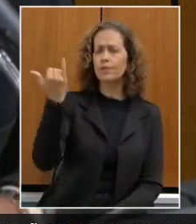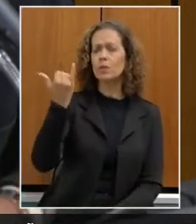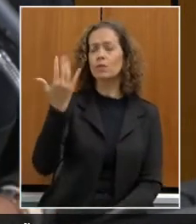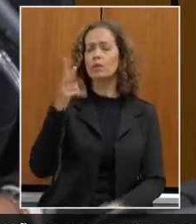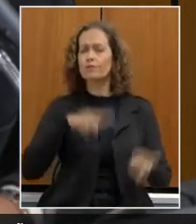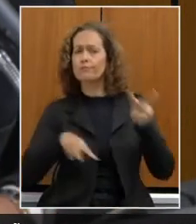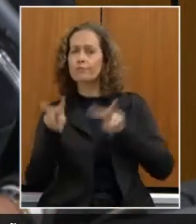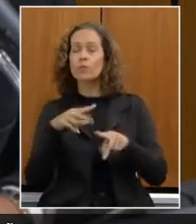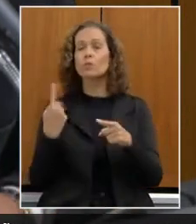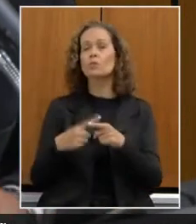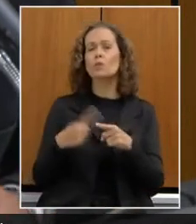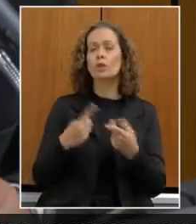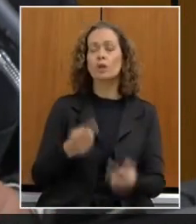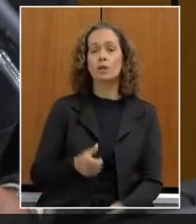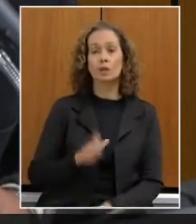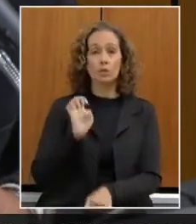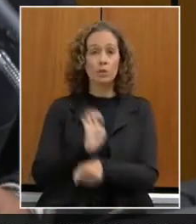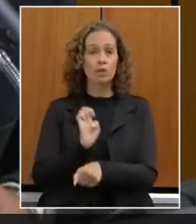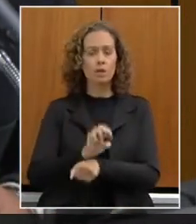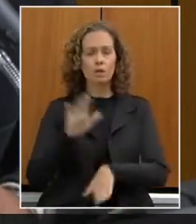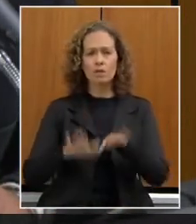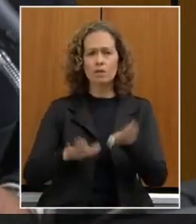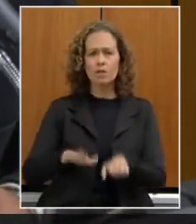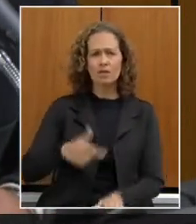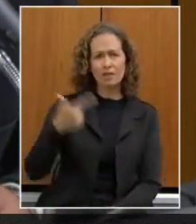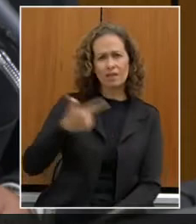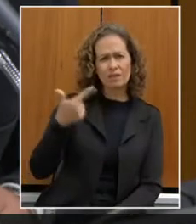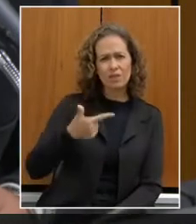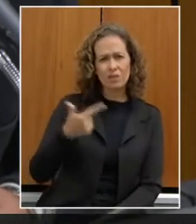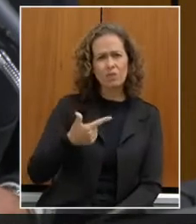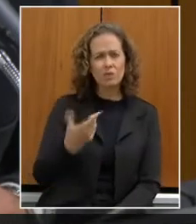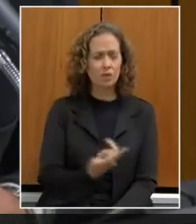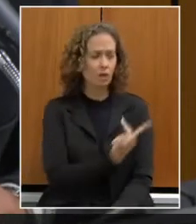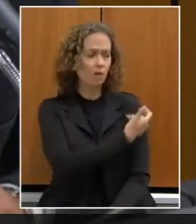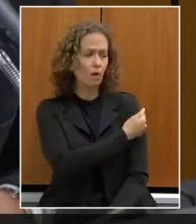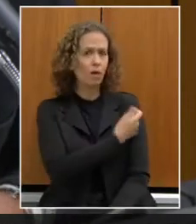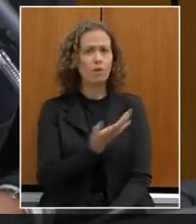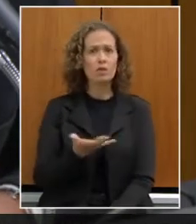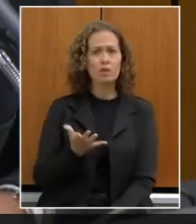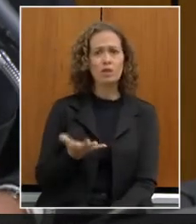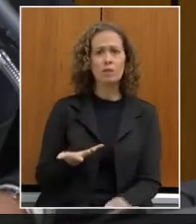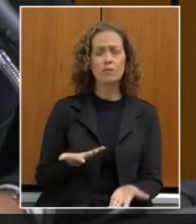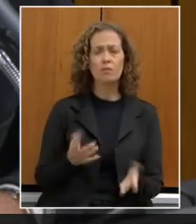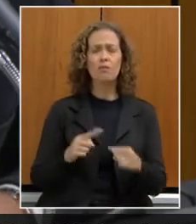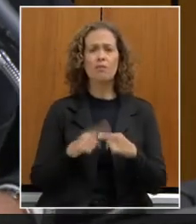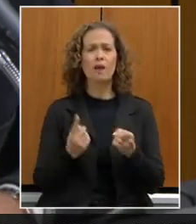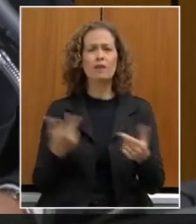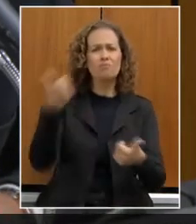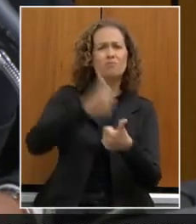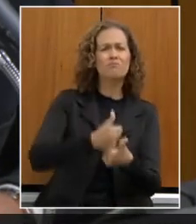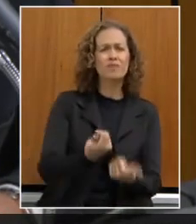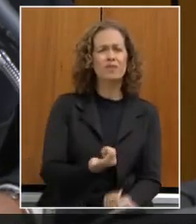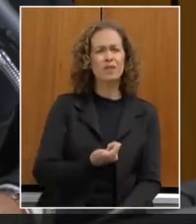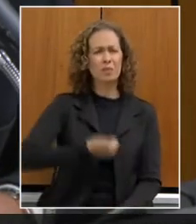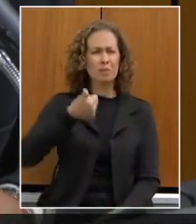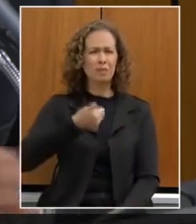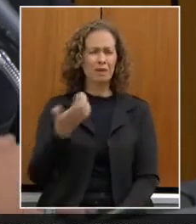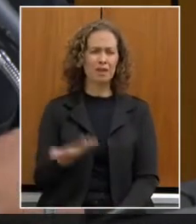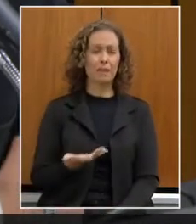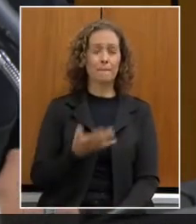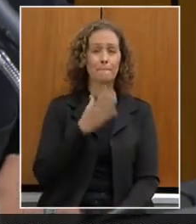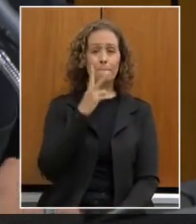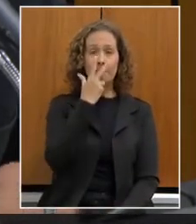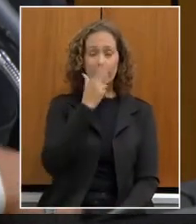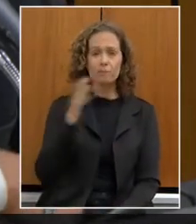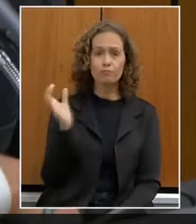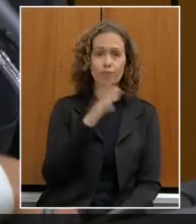que utiliza a segunda dose como primeira dose e parece estar acelerando na vacinação mas na verdade é porque eles estão utilizando